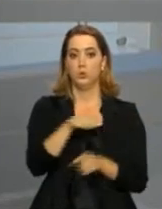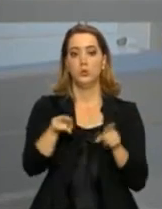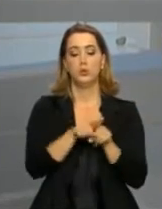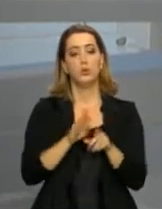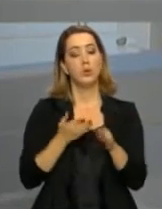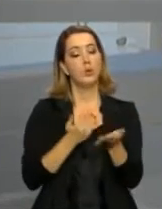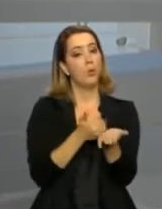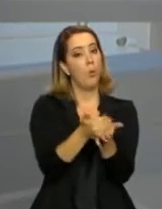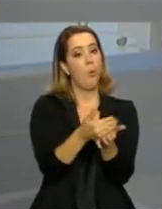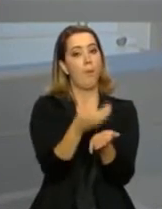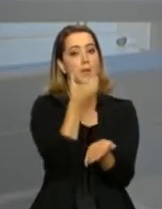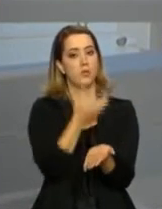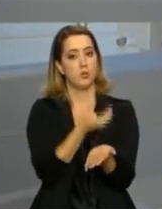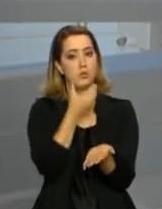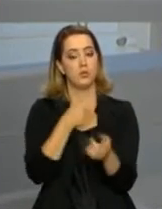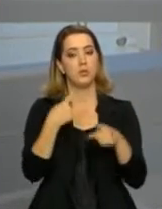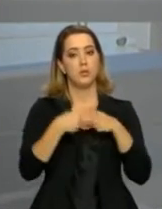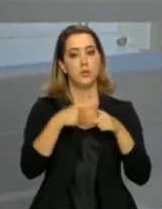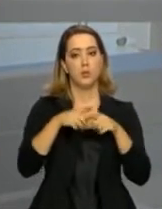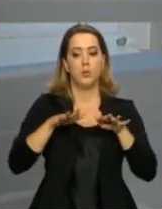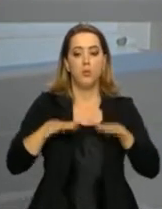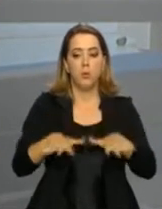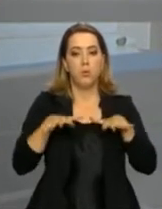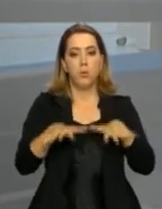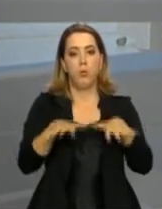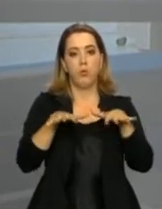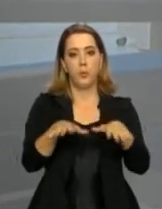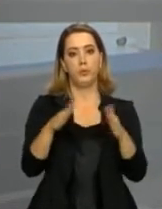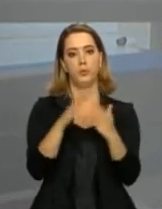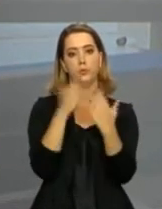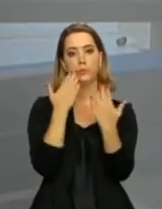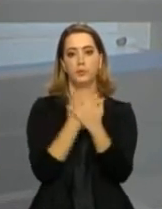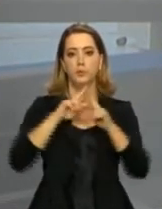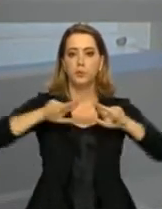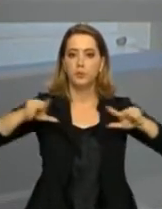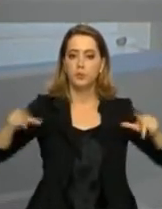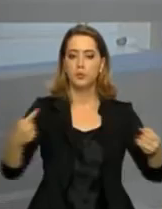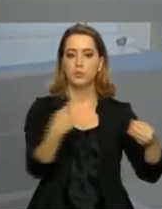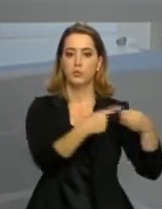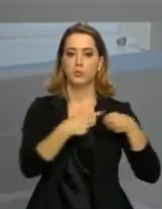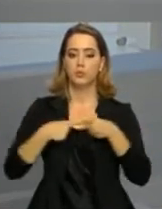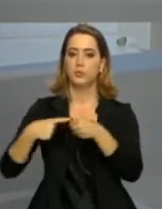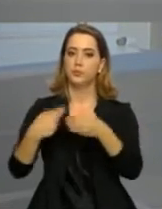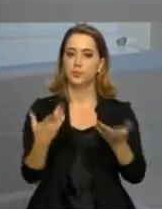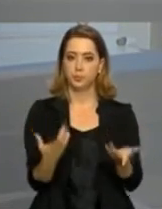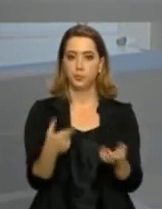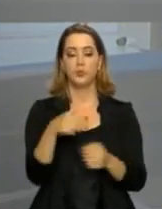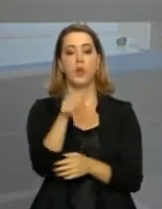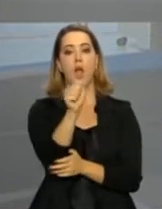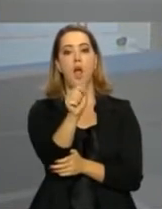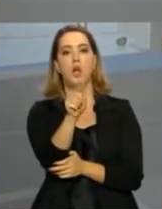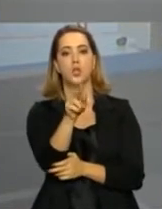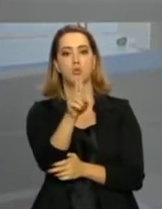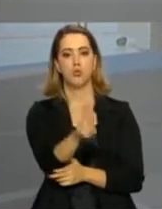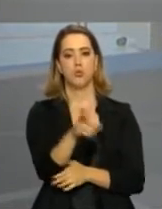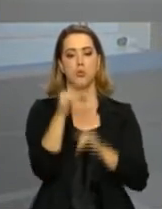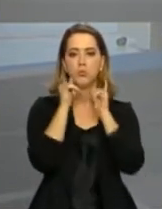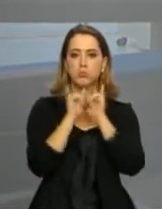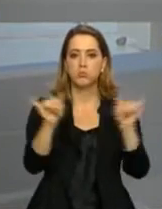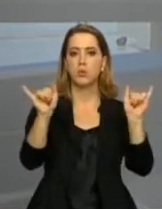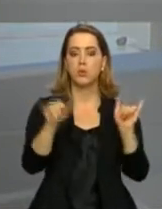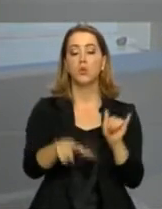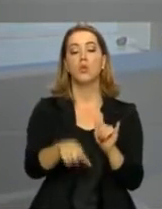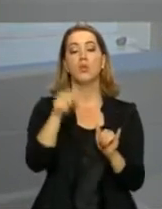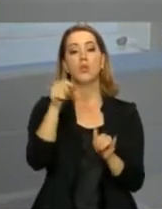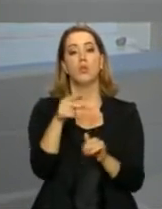de dezembro, por conta da ocupação em escolas em diversos locais do país. A Advocacia Geral da União divulgou nota afirmando que a